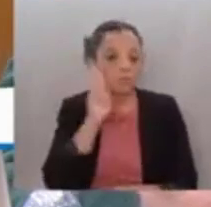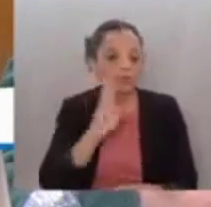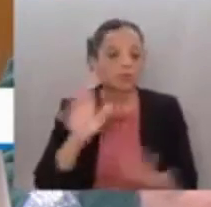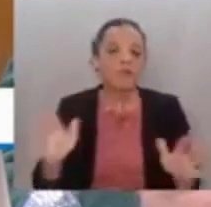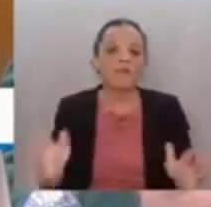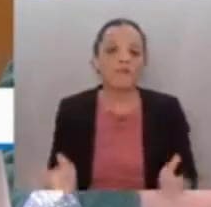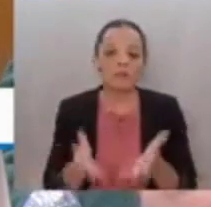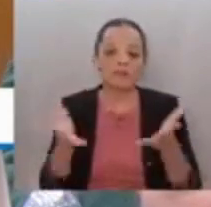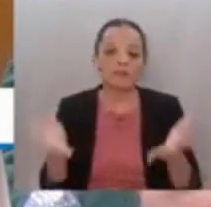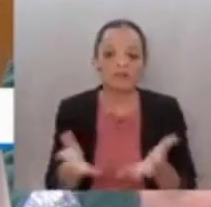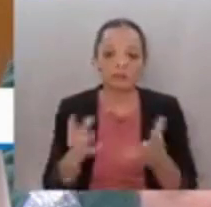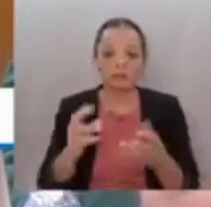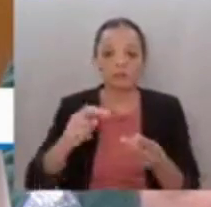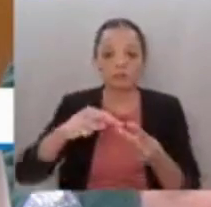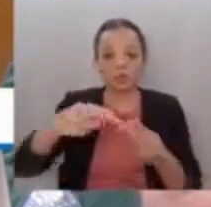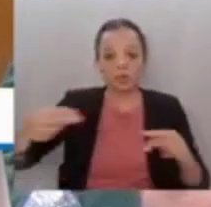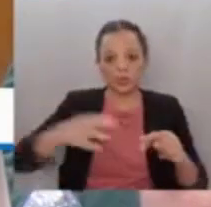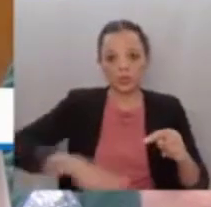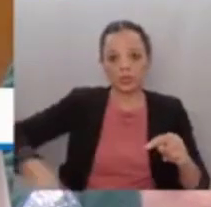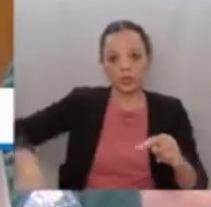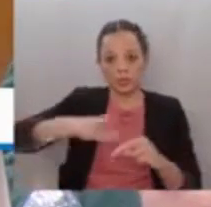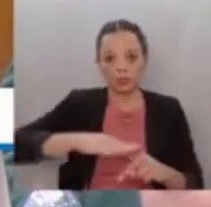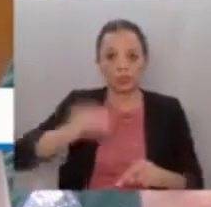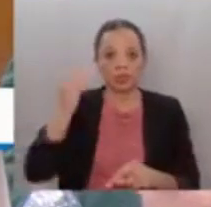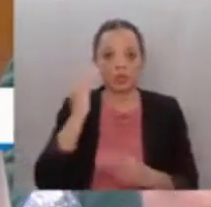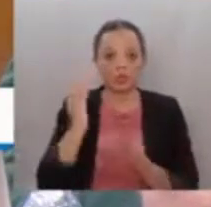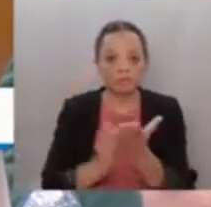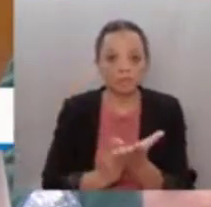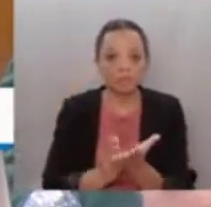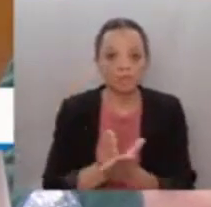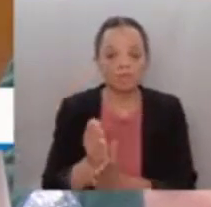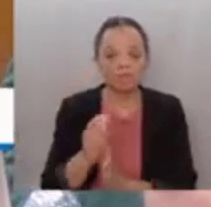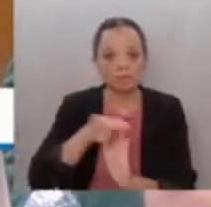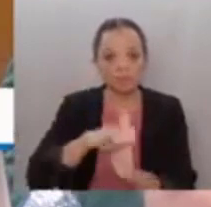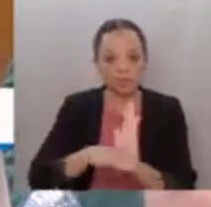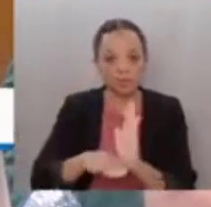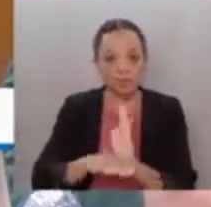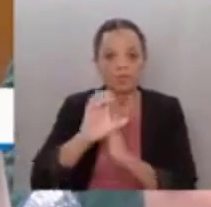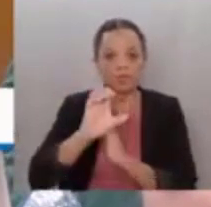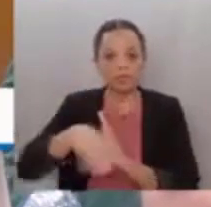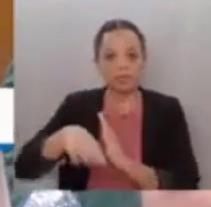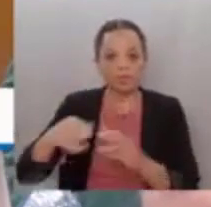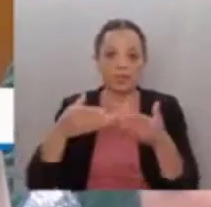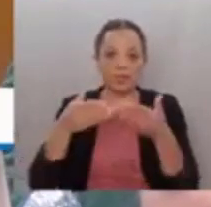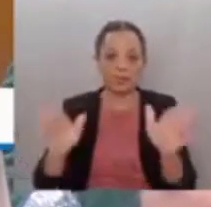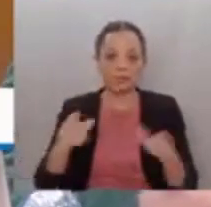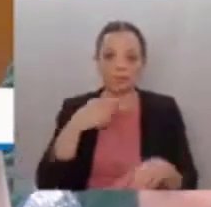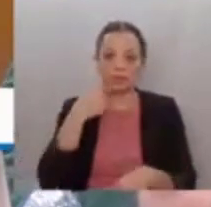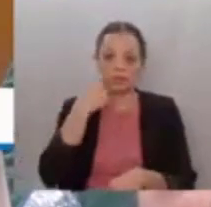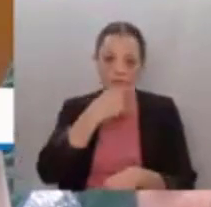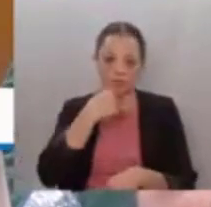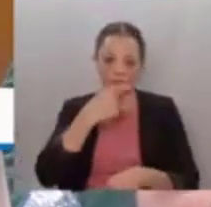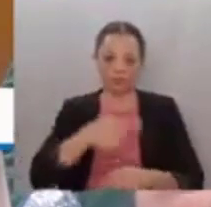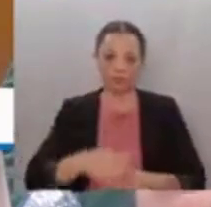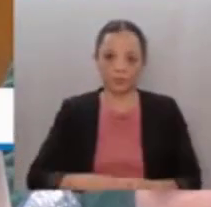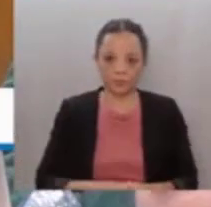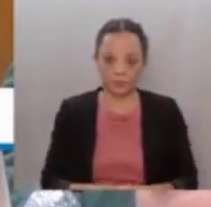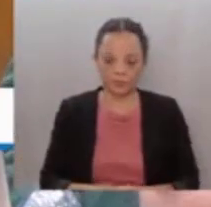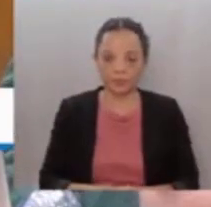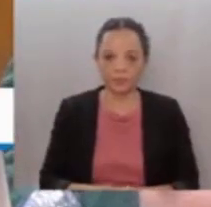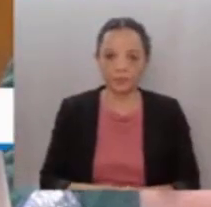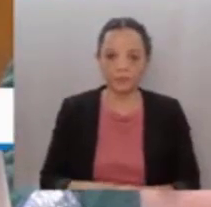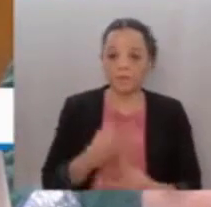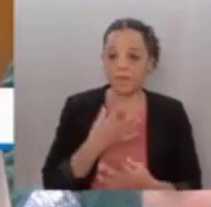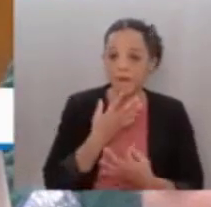na continuidade do programa Ciência Aberta a Oeiras. Apesar de todos os desafios pós-pandemia